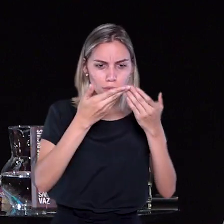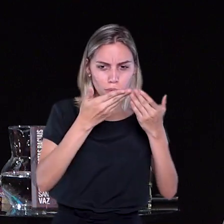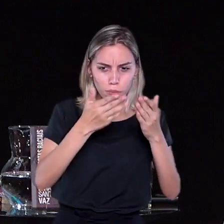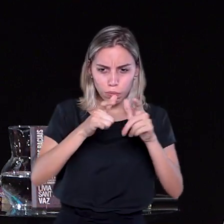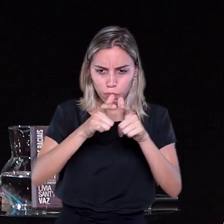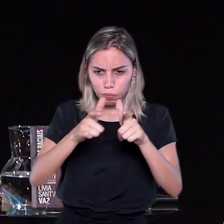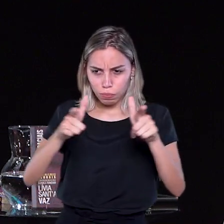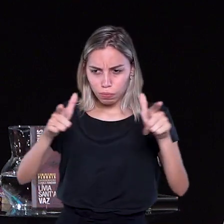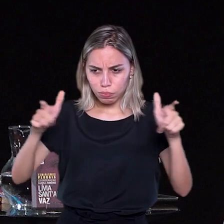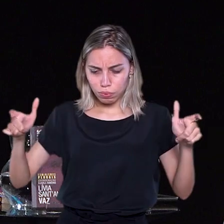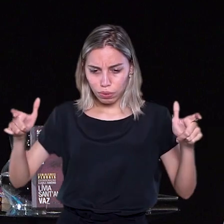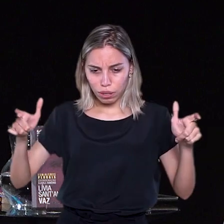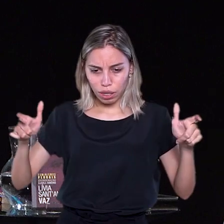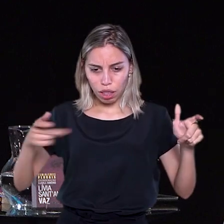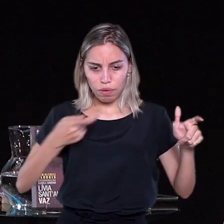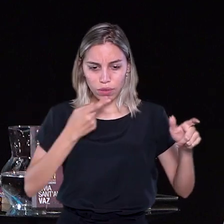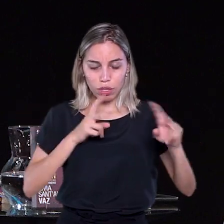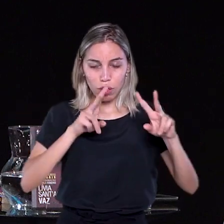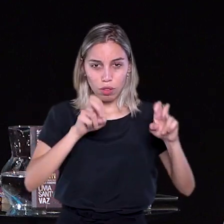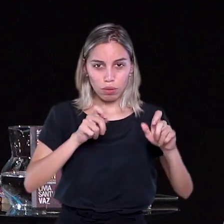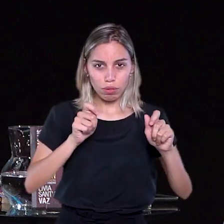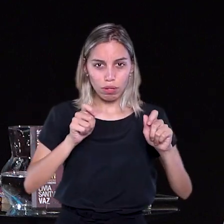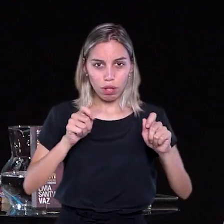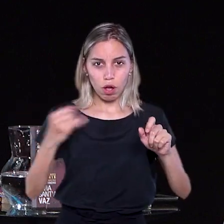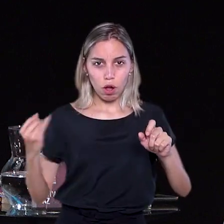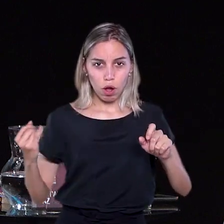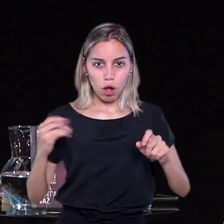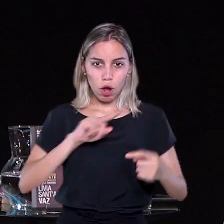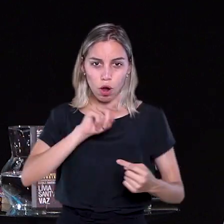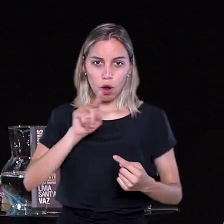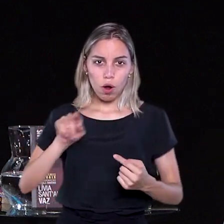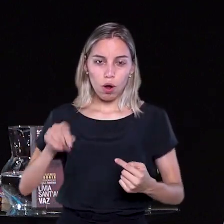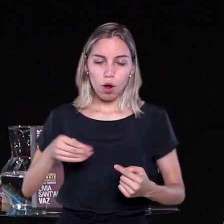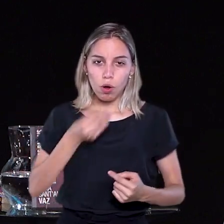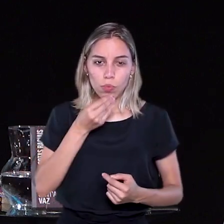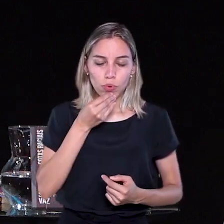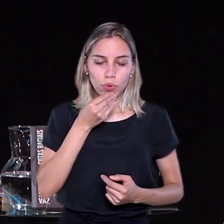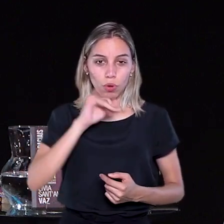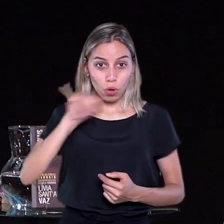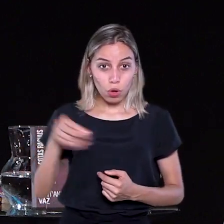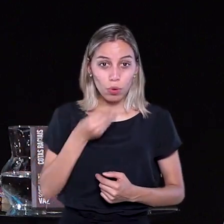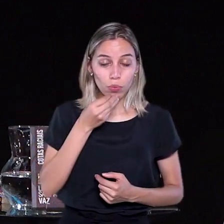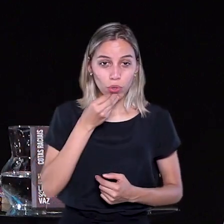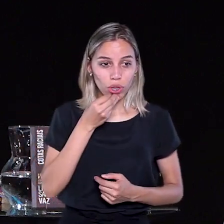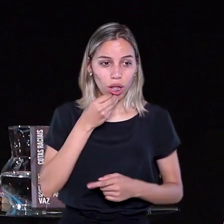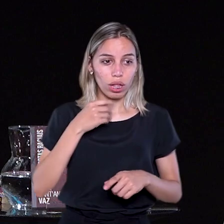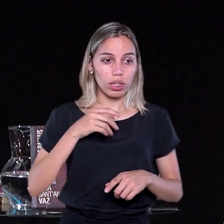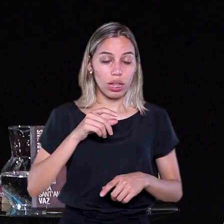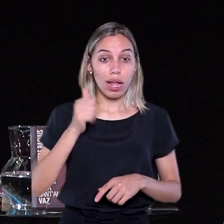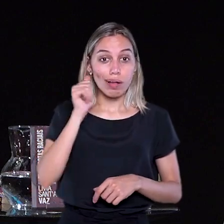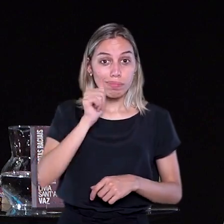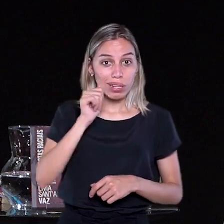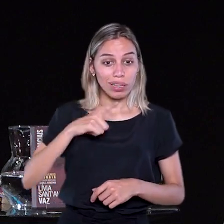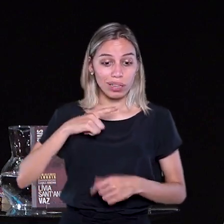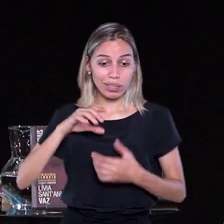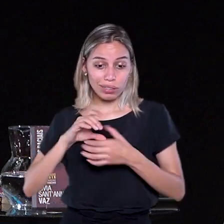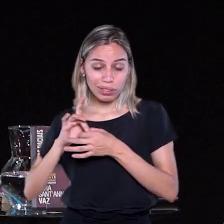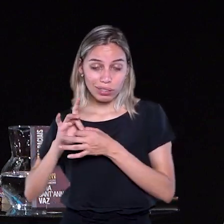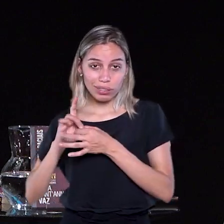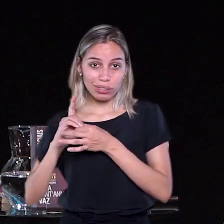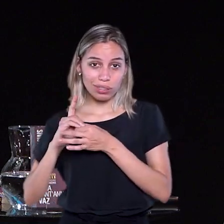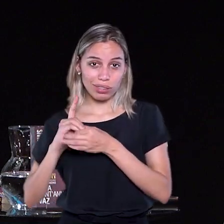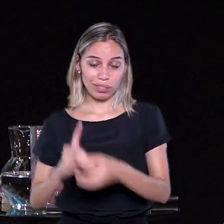em todas as possibilidades e necessidades para que a gente consiga construir democracia nesse país. Pessoas negras e indígenas